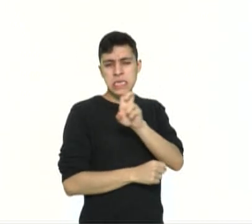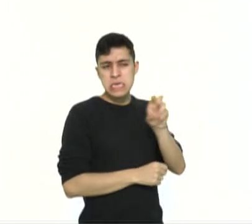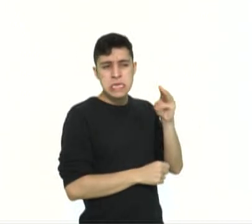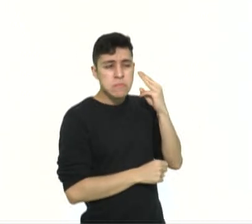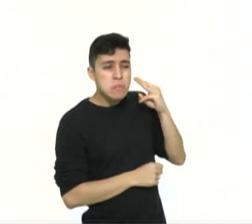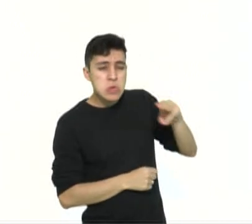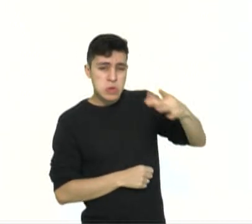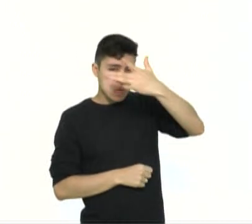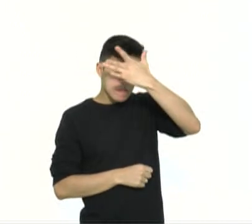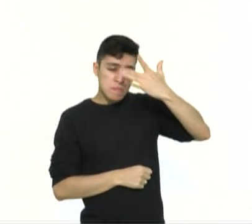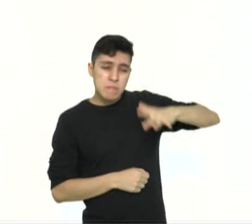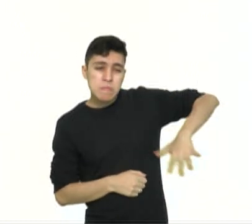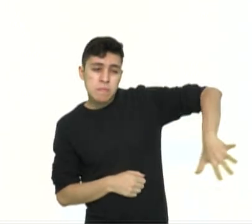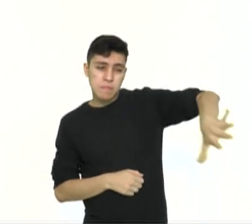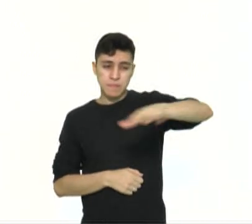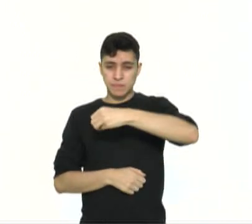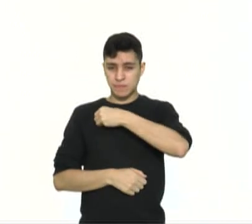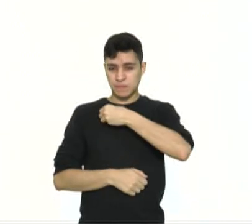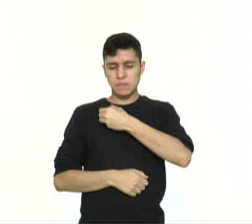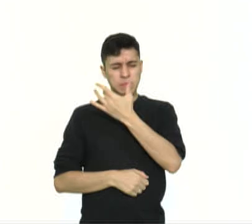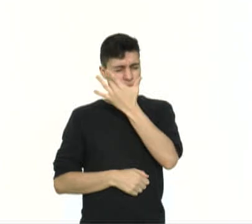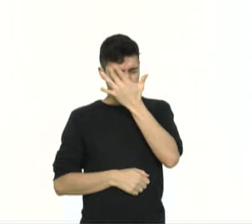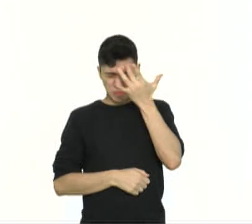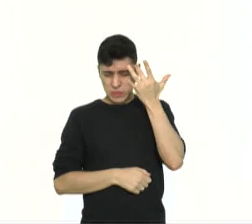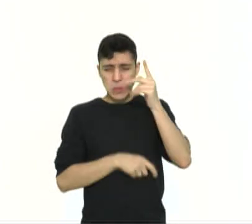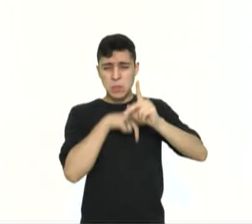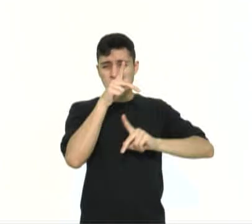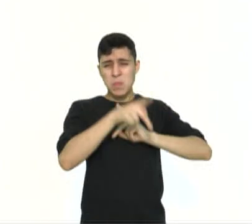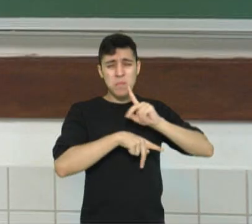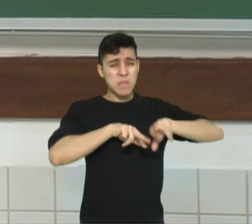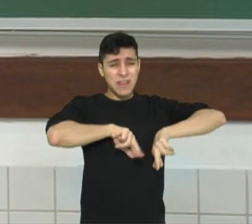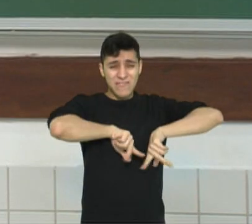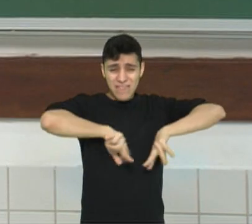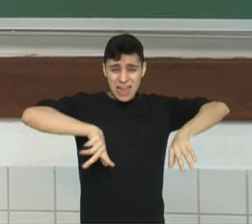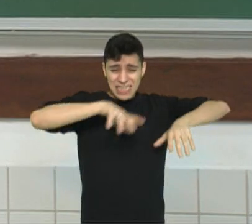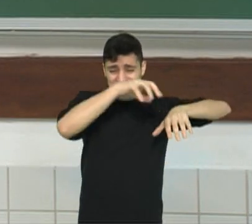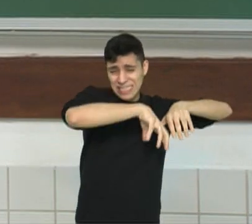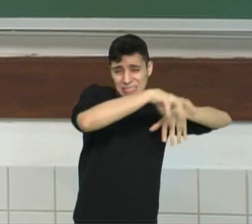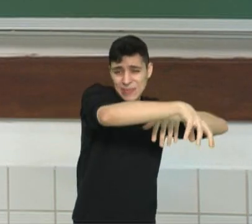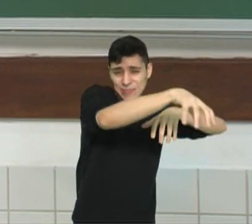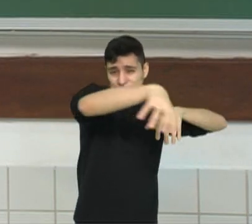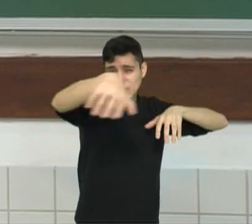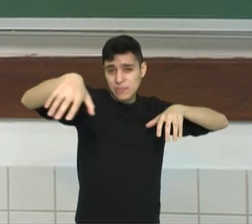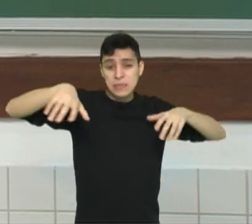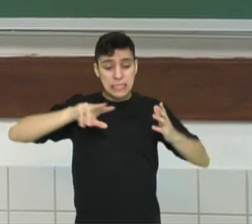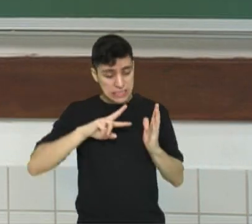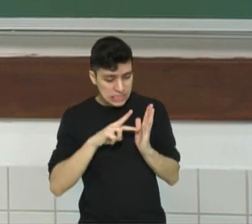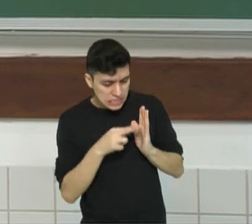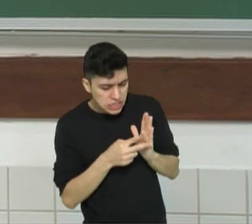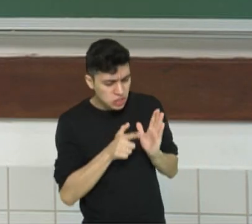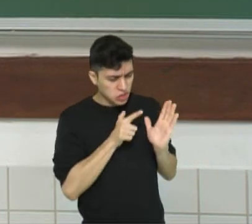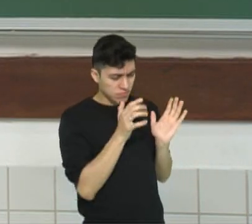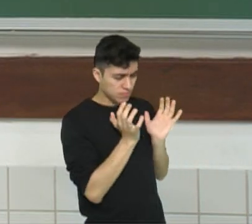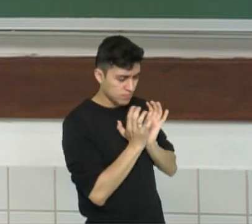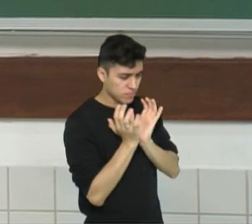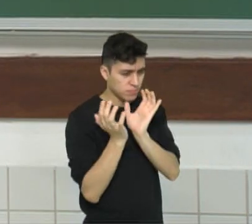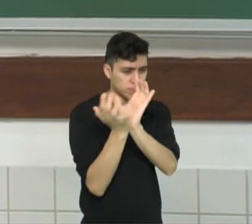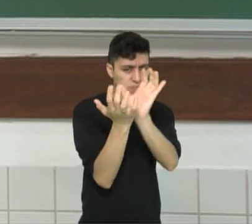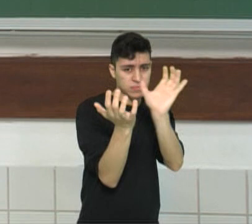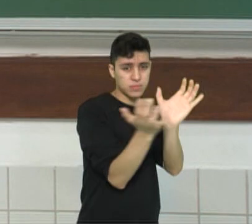habitantes, que era dividida em centenas de povos. A gente está falando, então, de vários povos